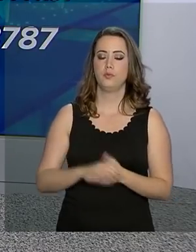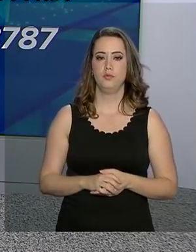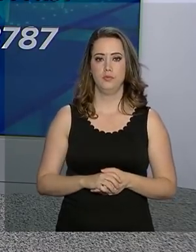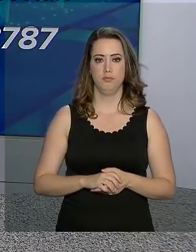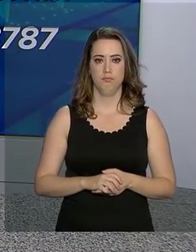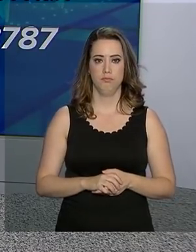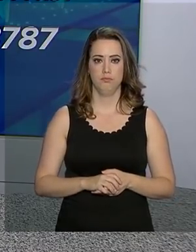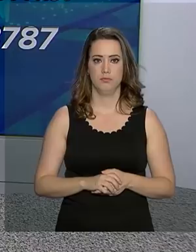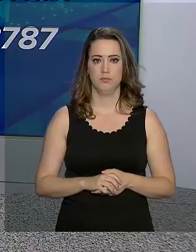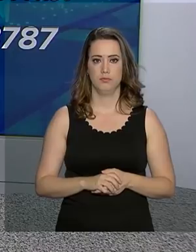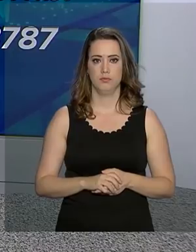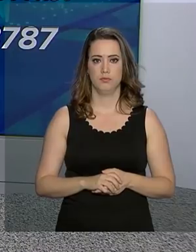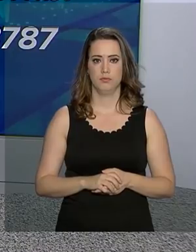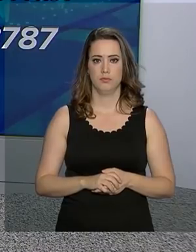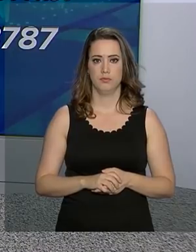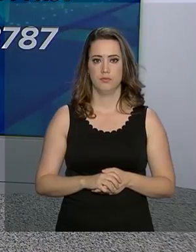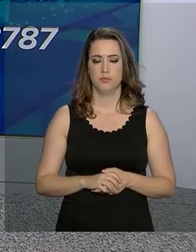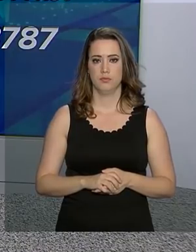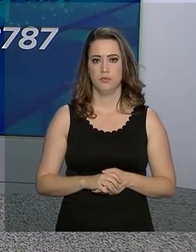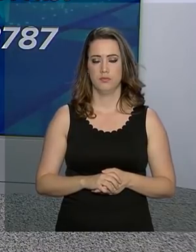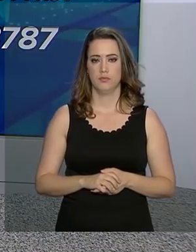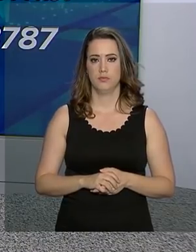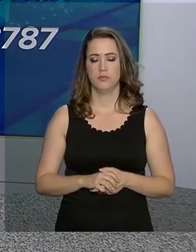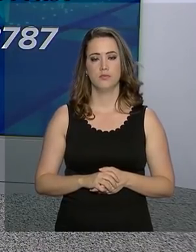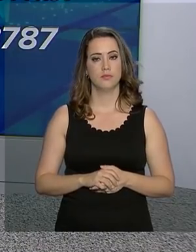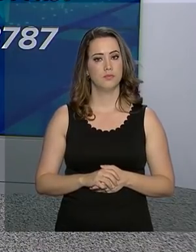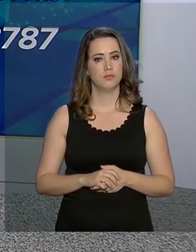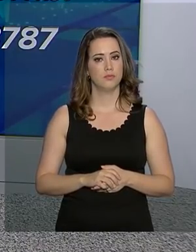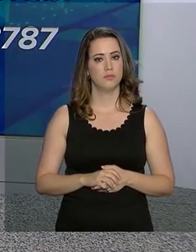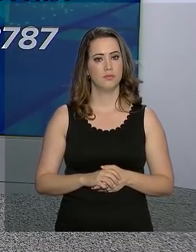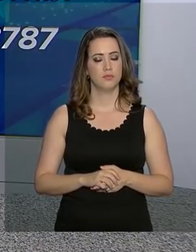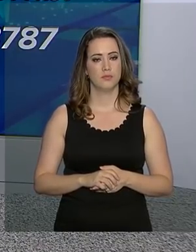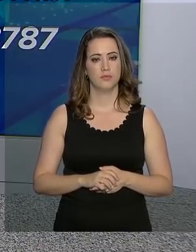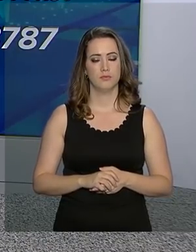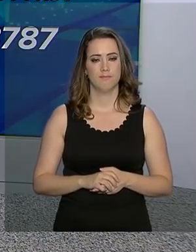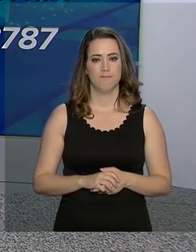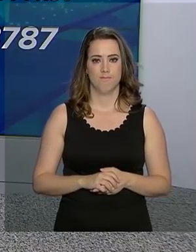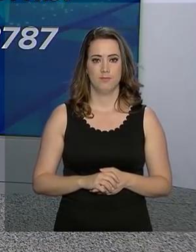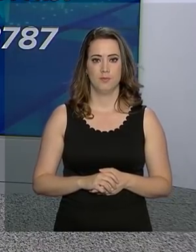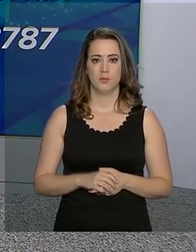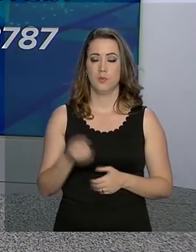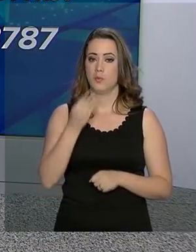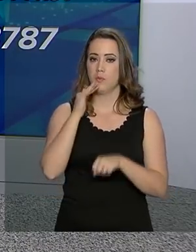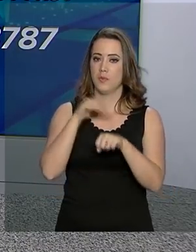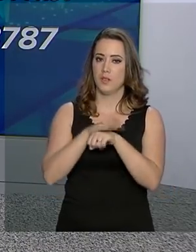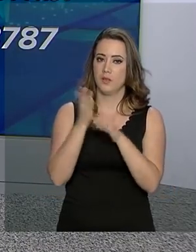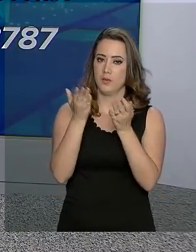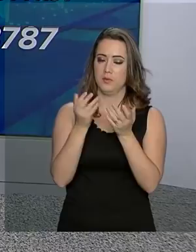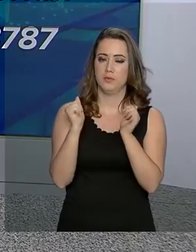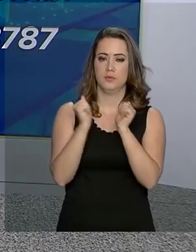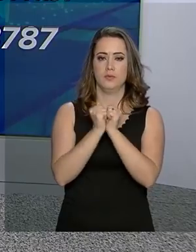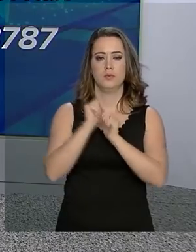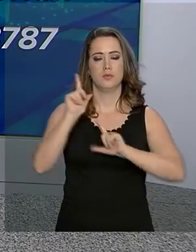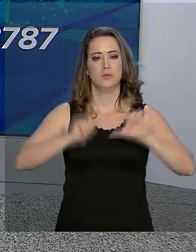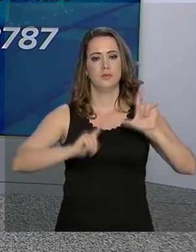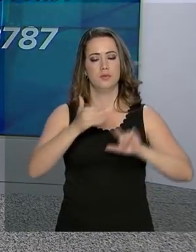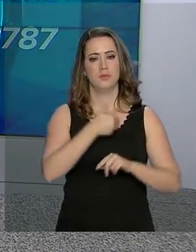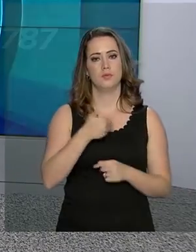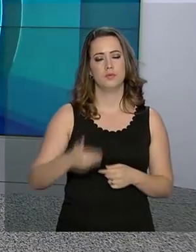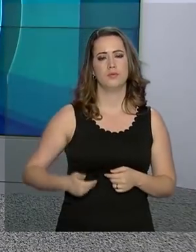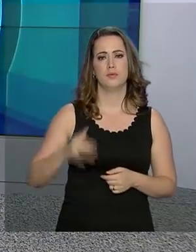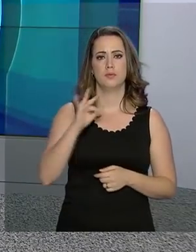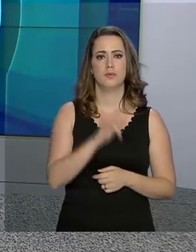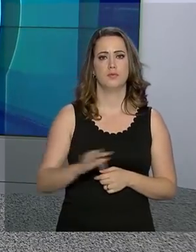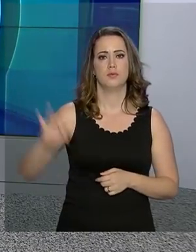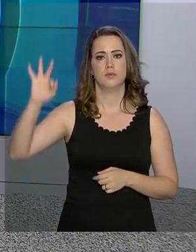61998678787. Uma boa noite para você e continue com a